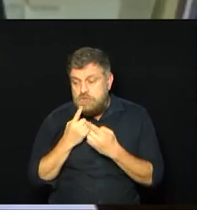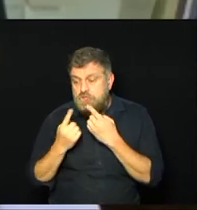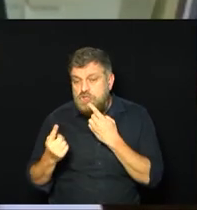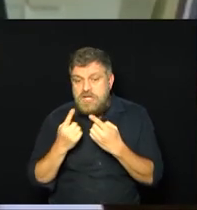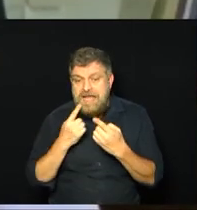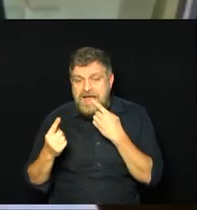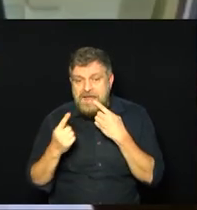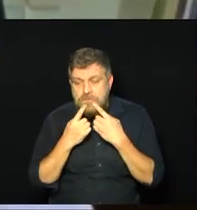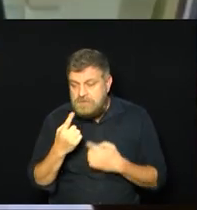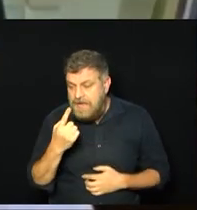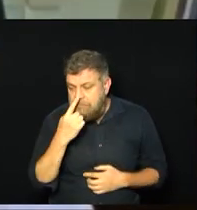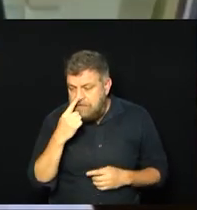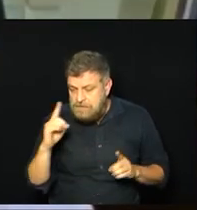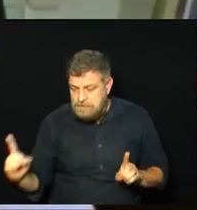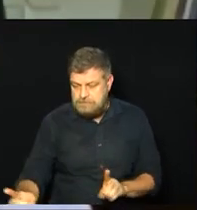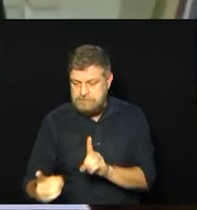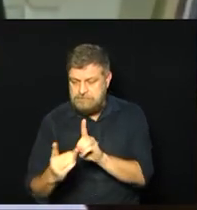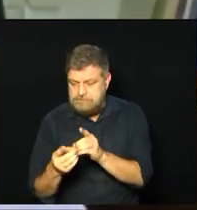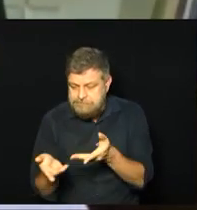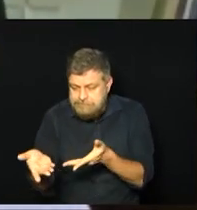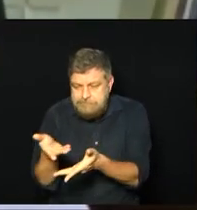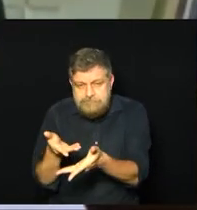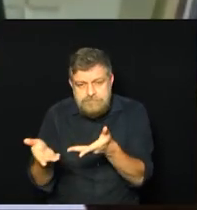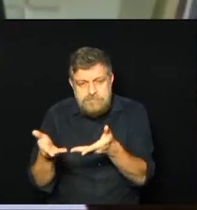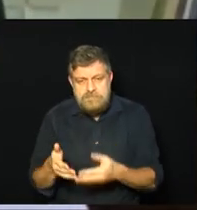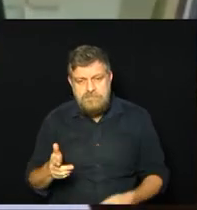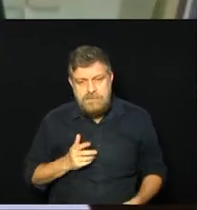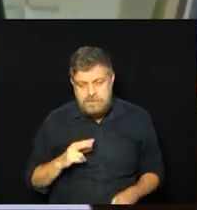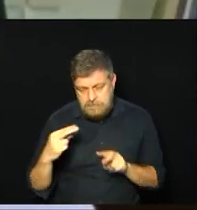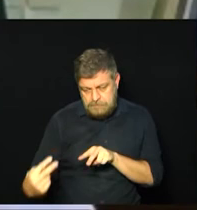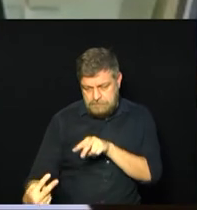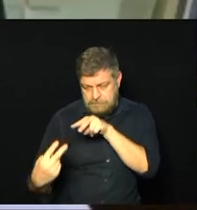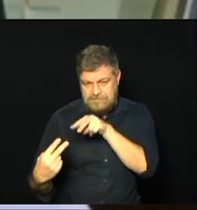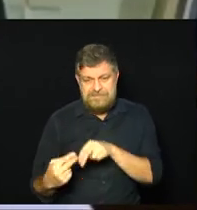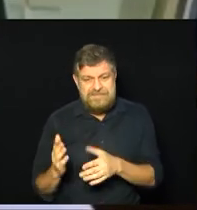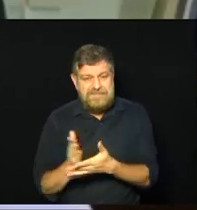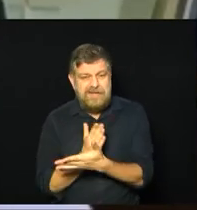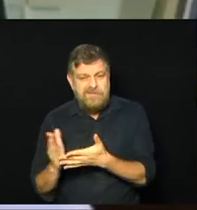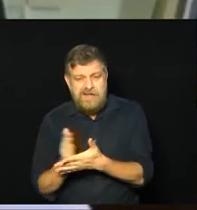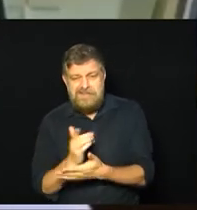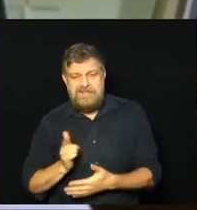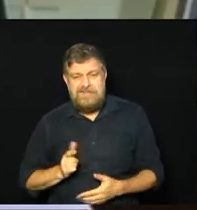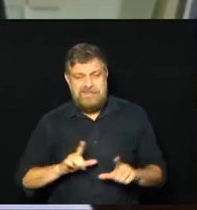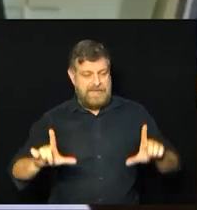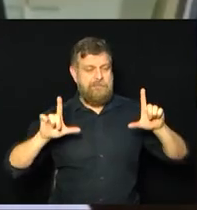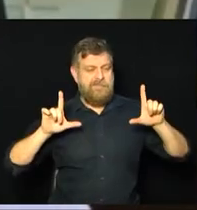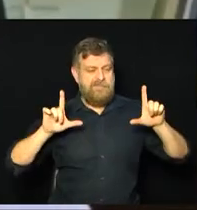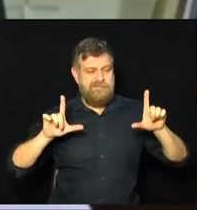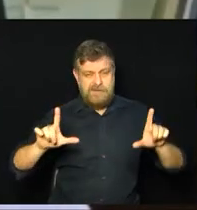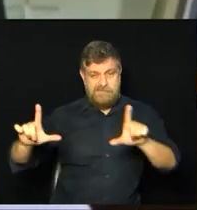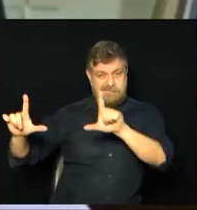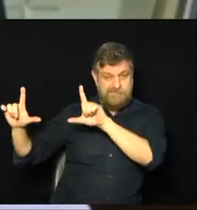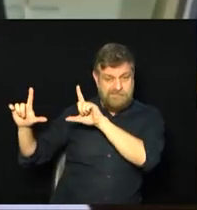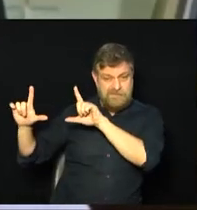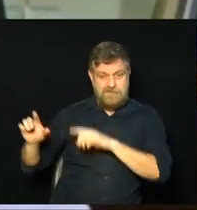de aproximação, de se encarar sem filtro, sem aquele filtro falso, né? Não o filtro aquele que